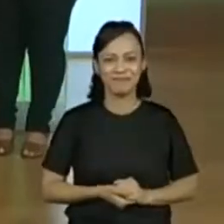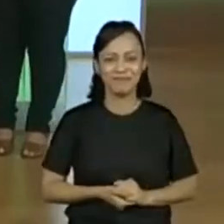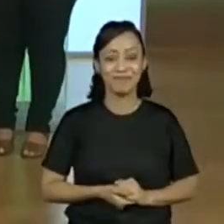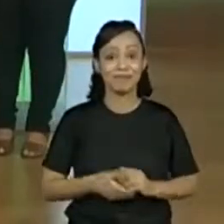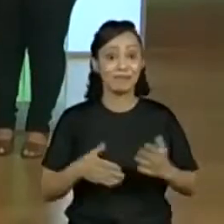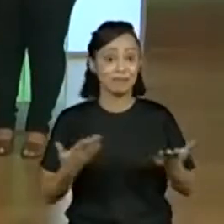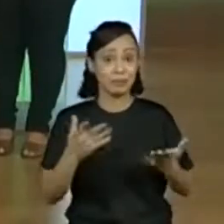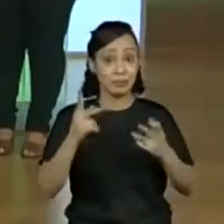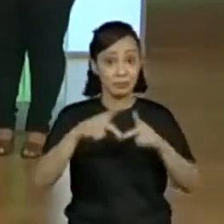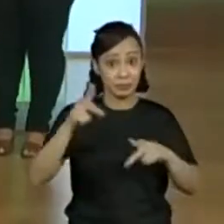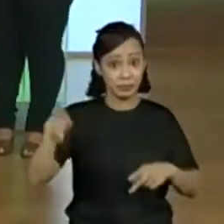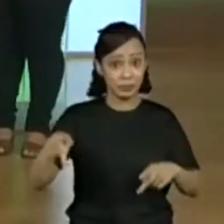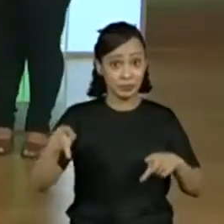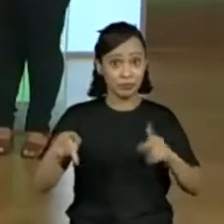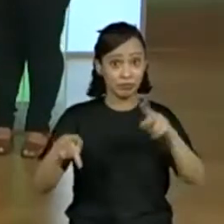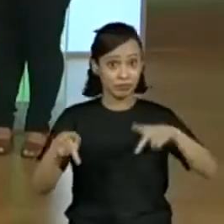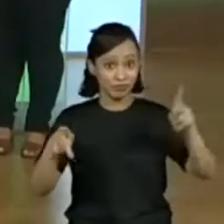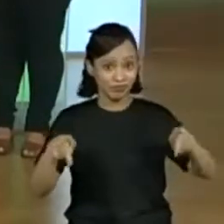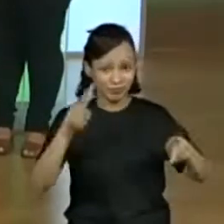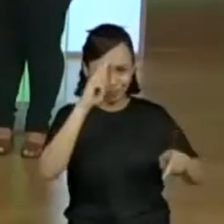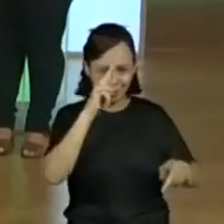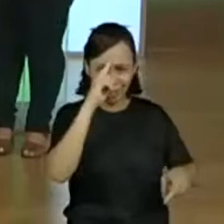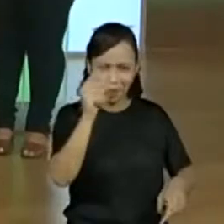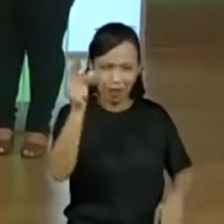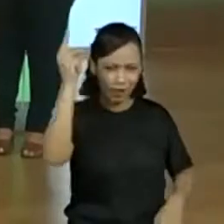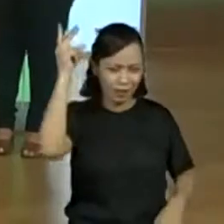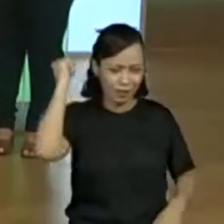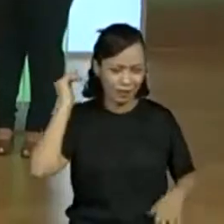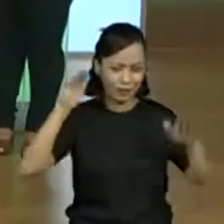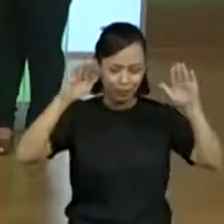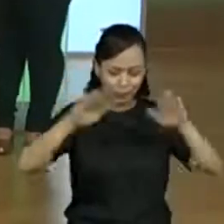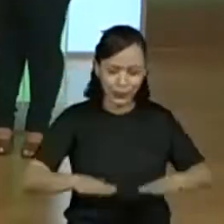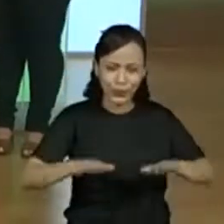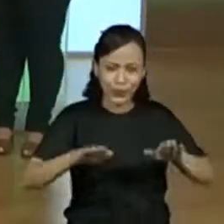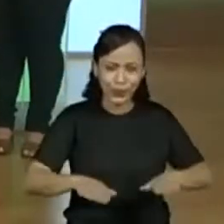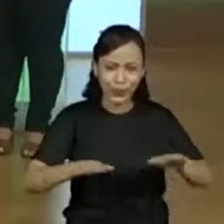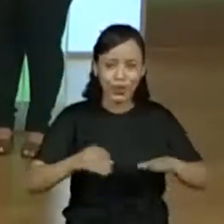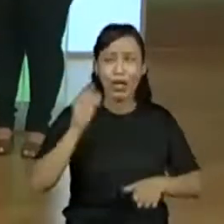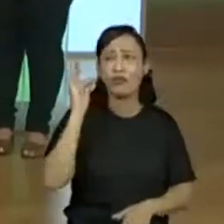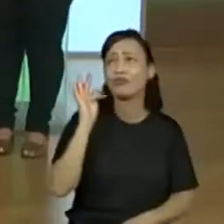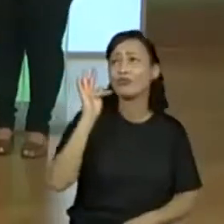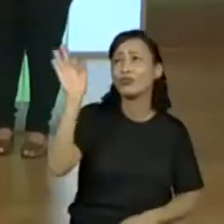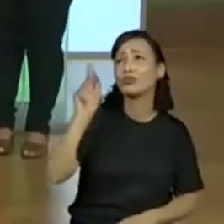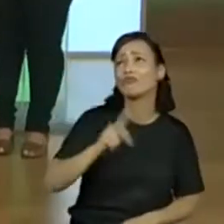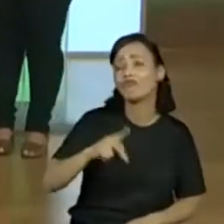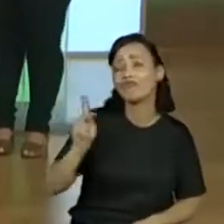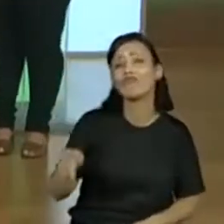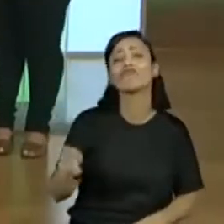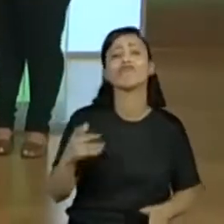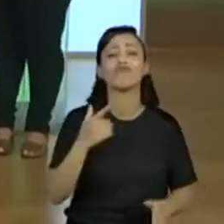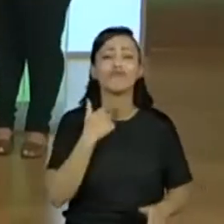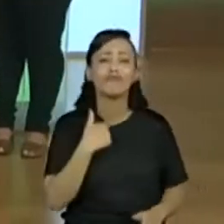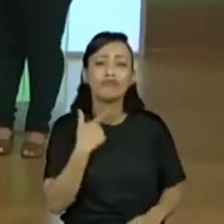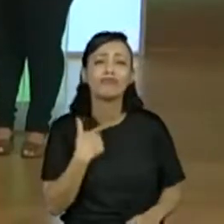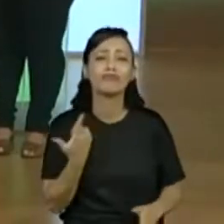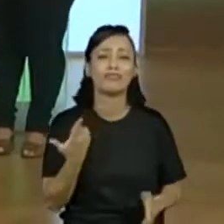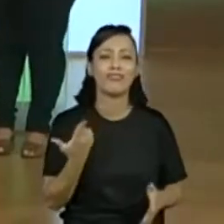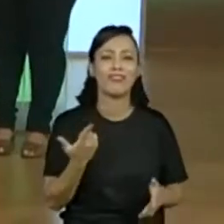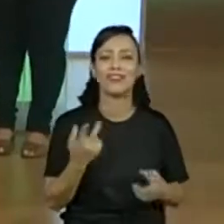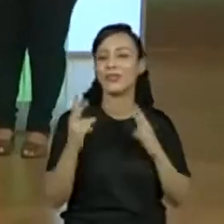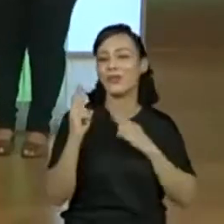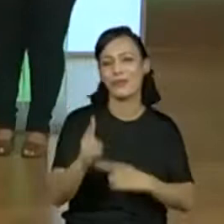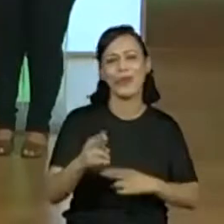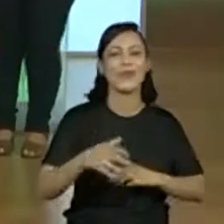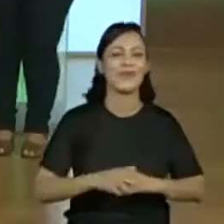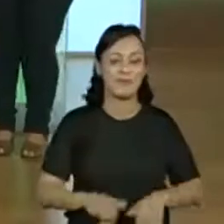professoras estão lembrando quando elas brincavam de professoras algumas também professora Kelly usavam carvão e outras te eu